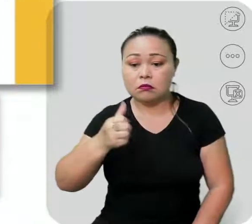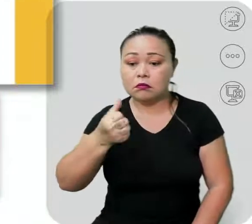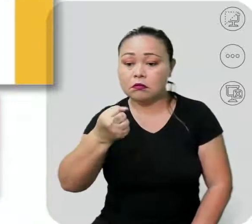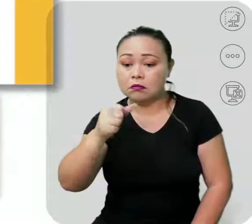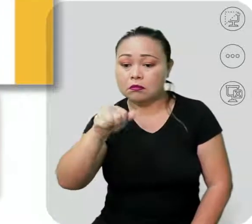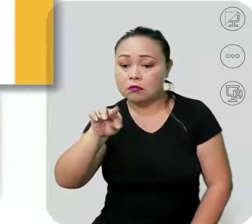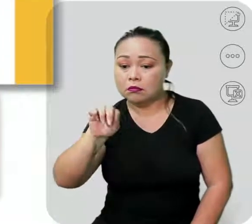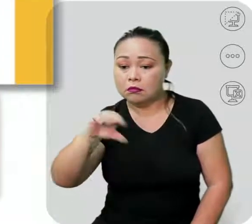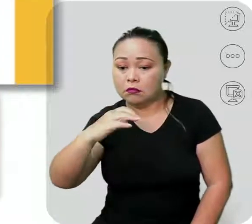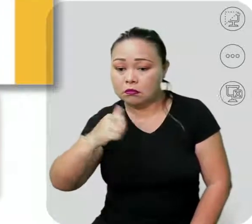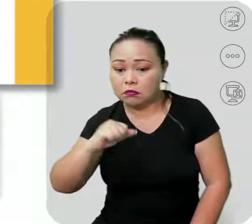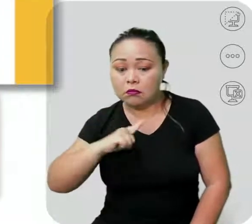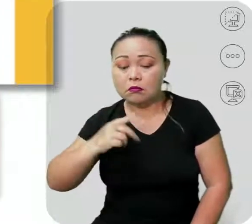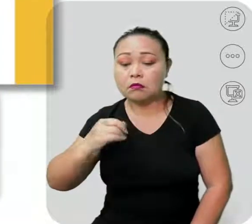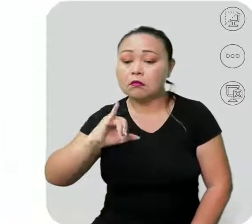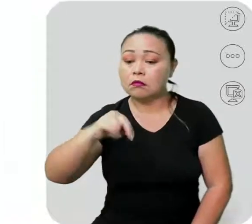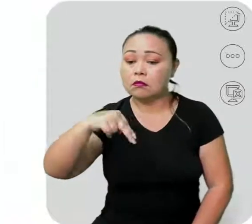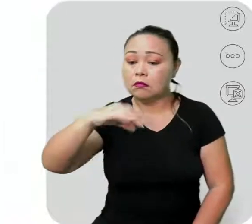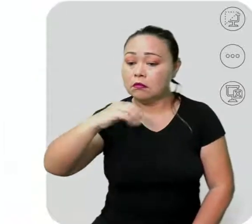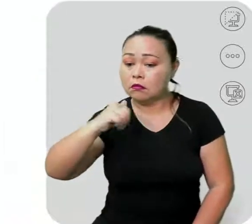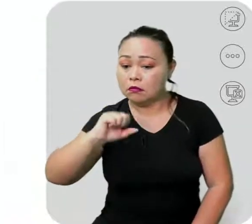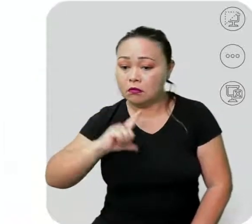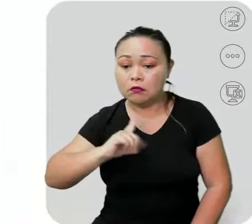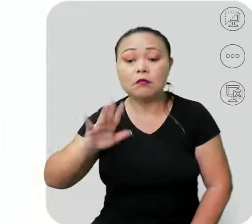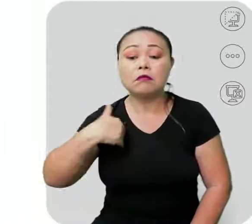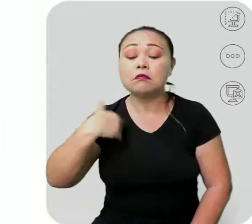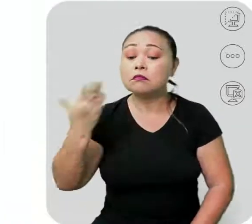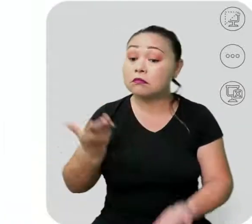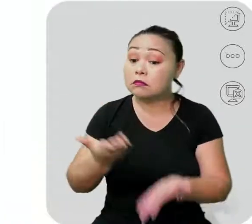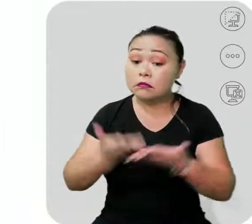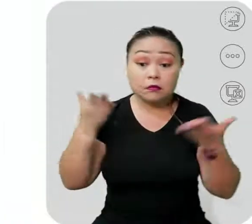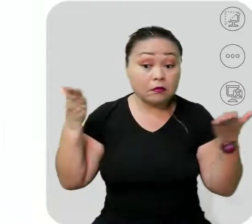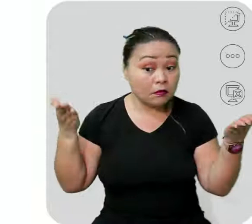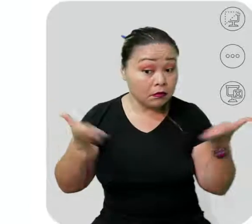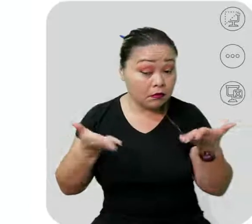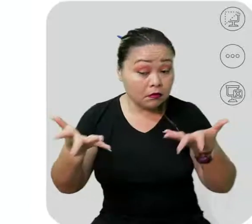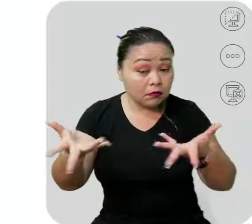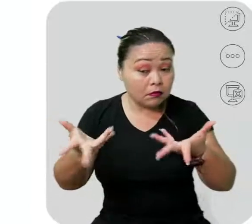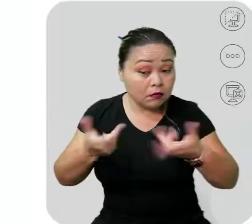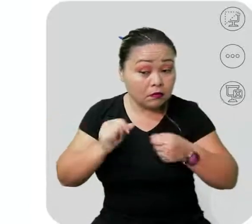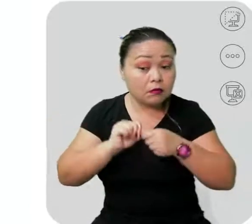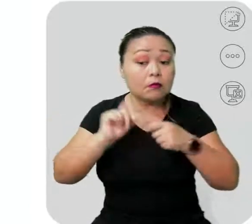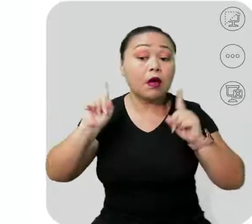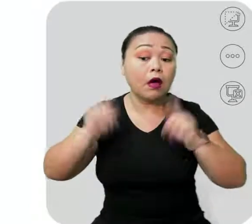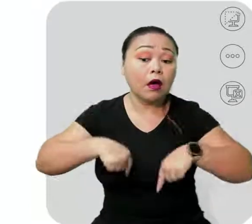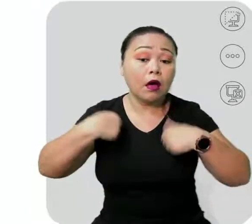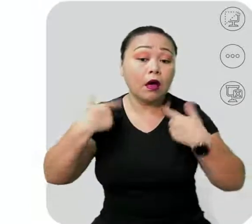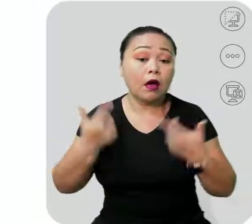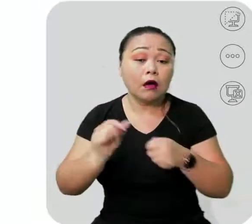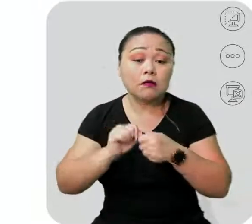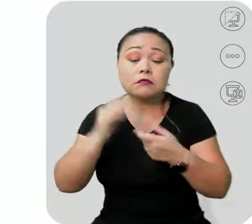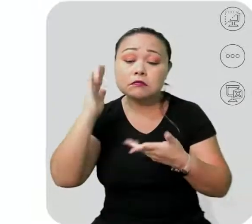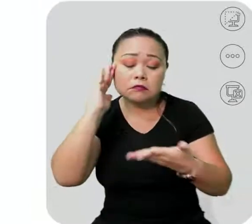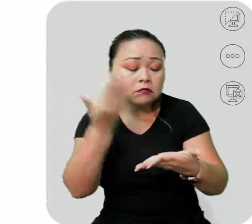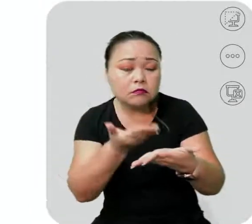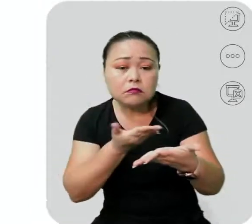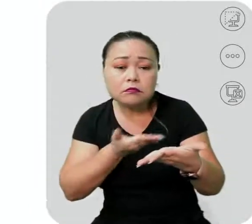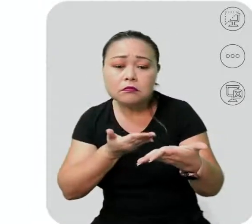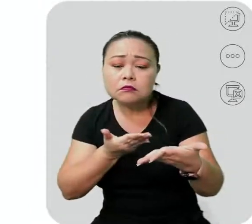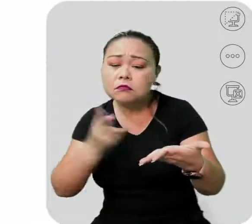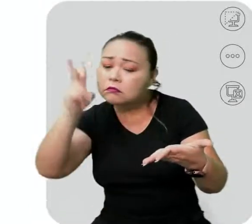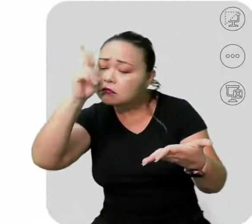e os astecas e os cinco Tá bom por aula de hoje habilidade é interpretar